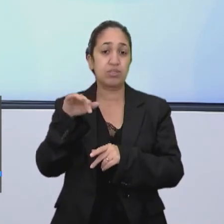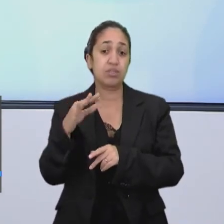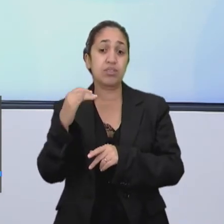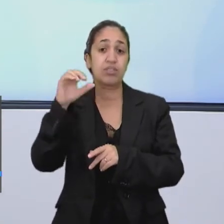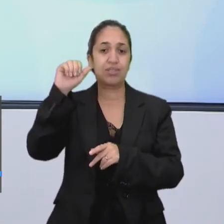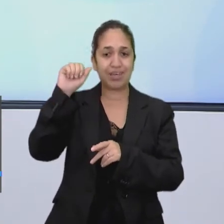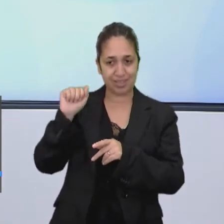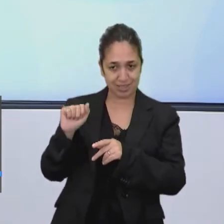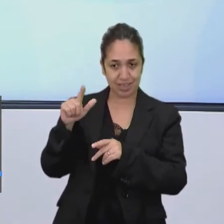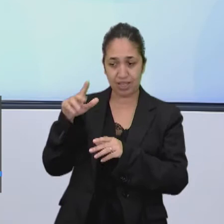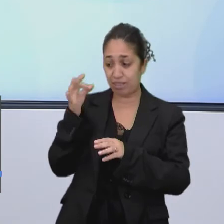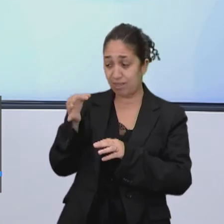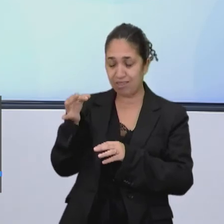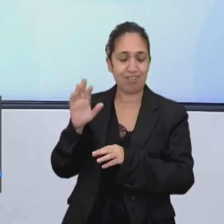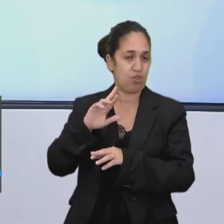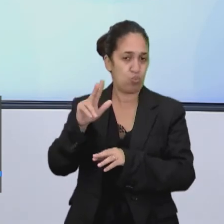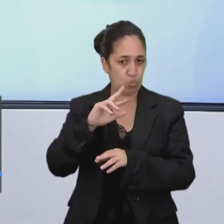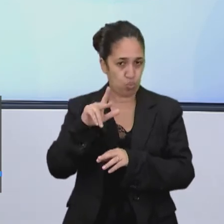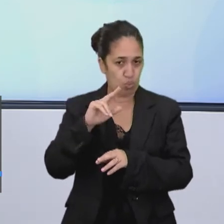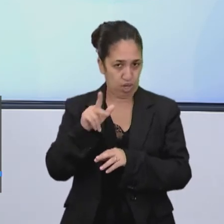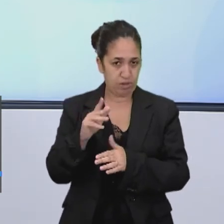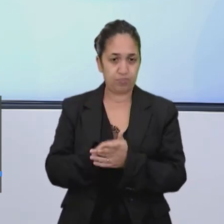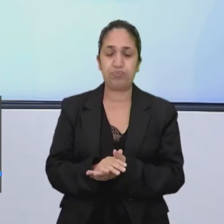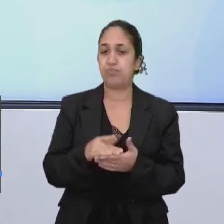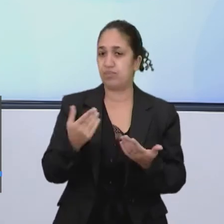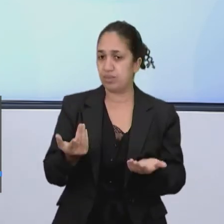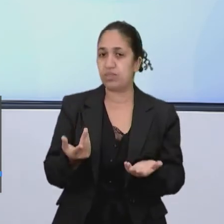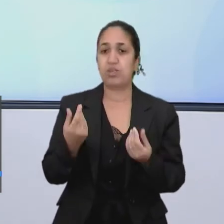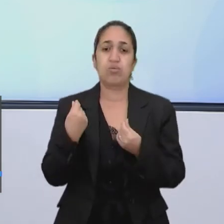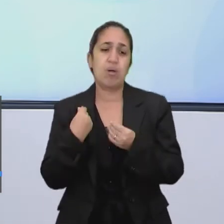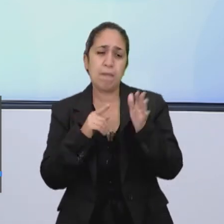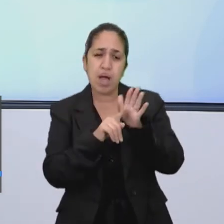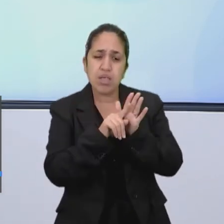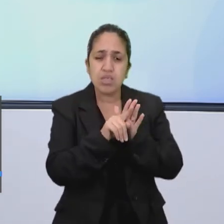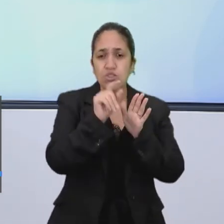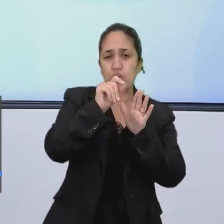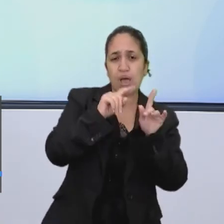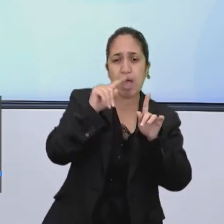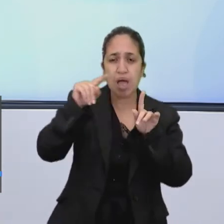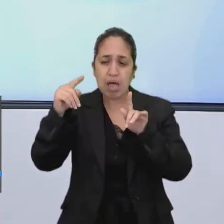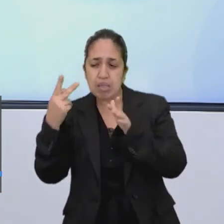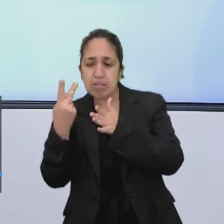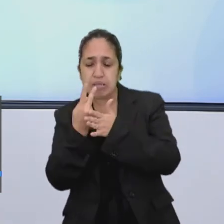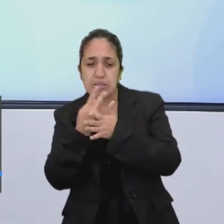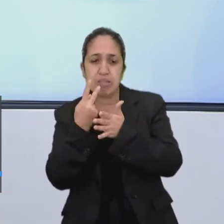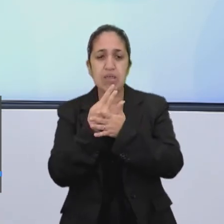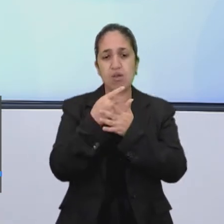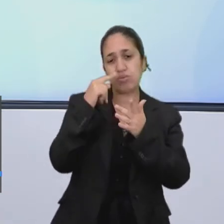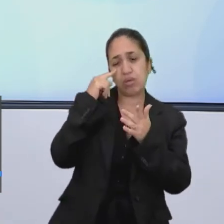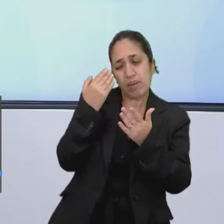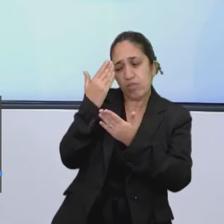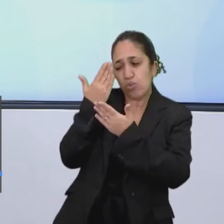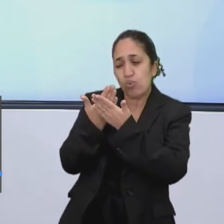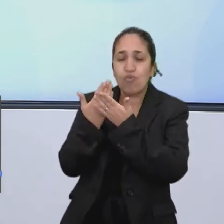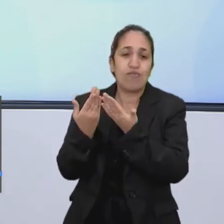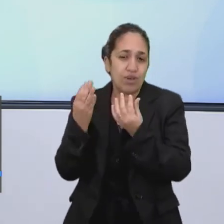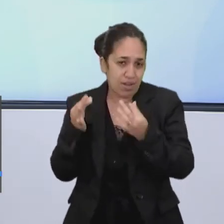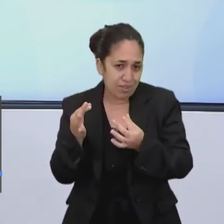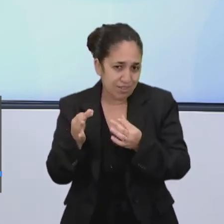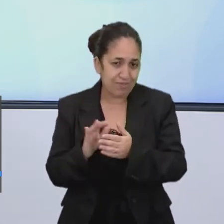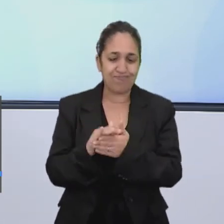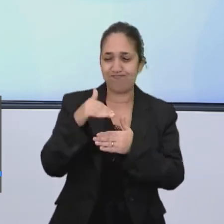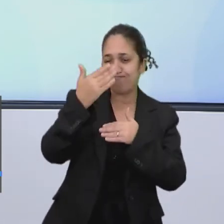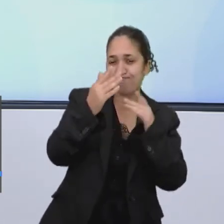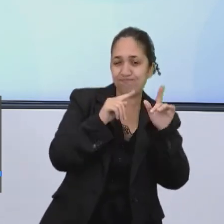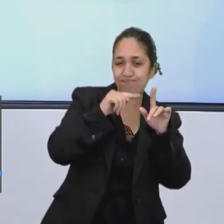né? Então, por isso que existe o quê? Por isso que existem a margem de erro e o nível de confiança, tudo bem? E aí vai